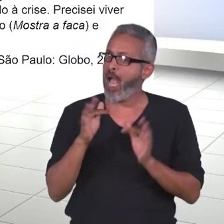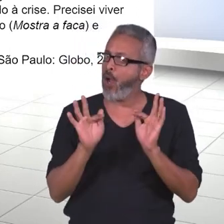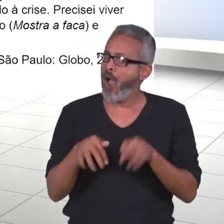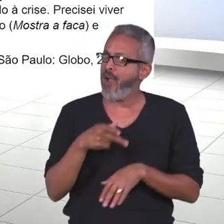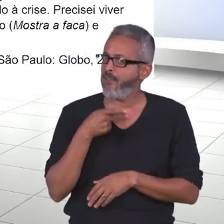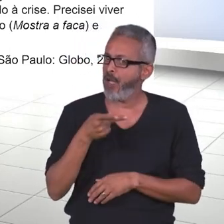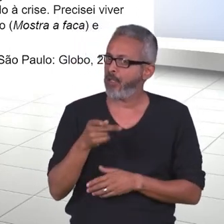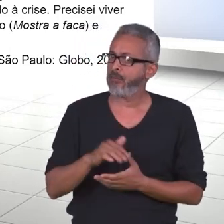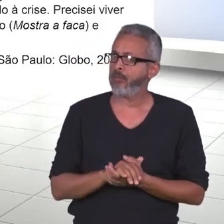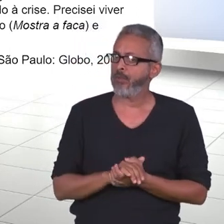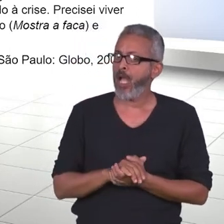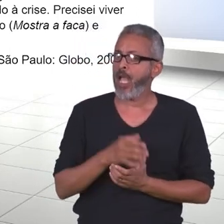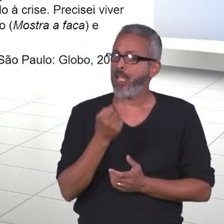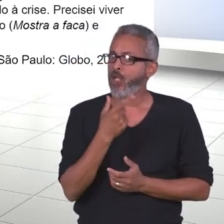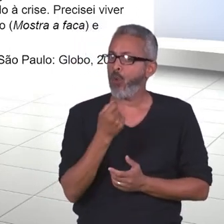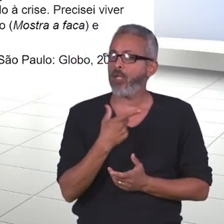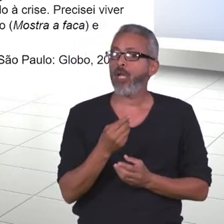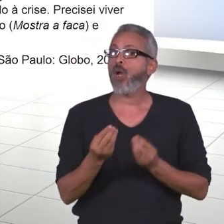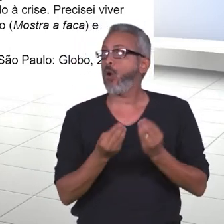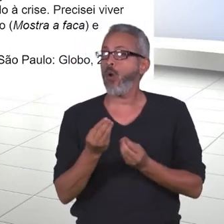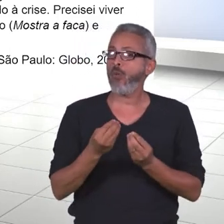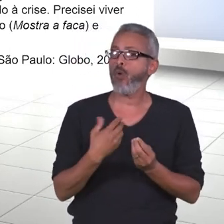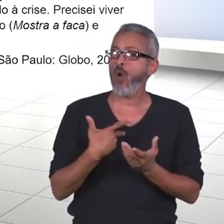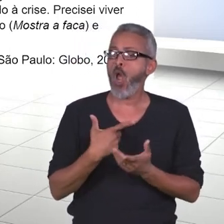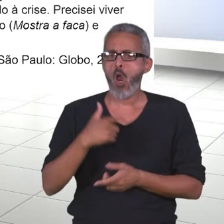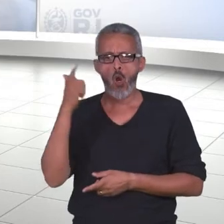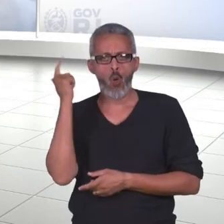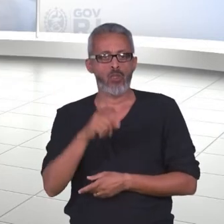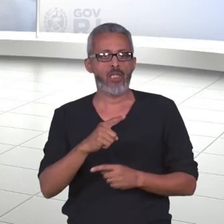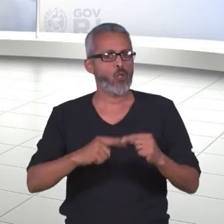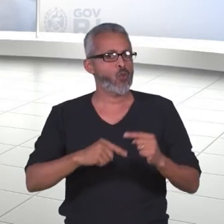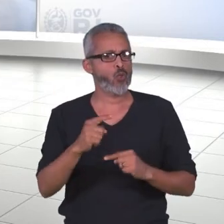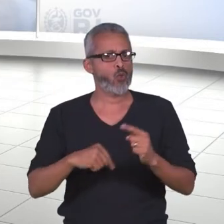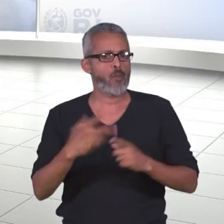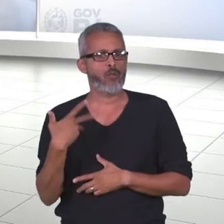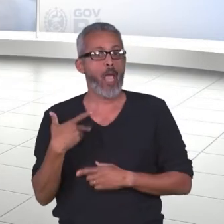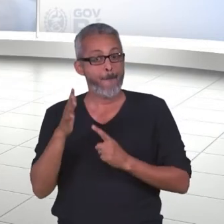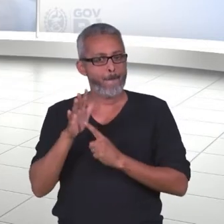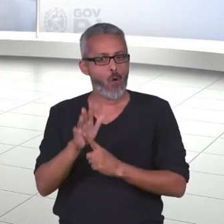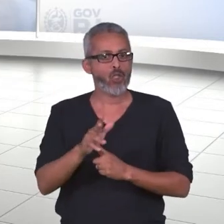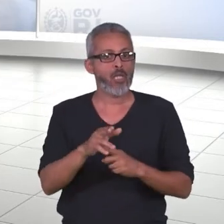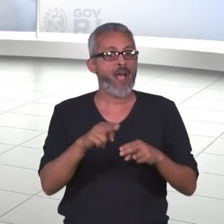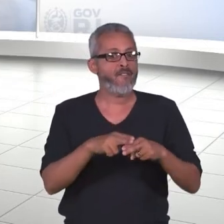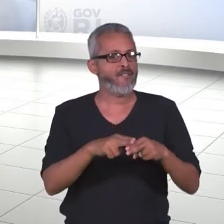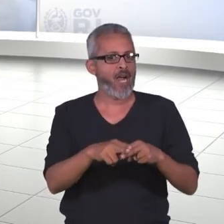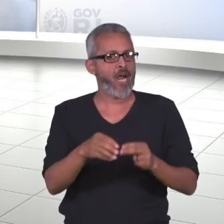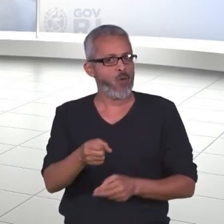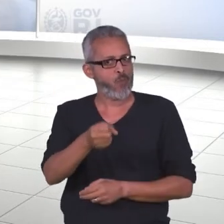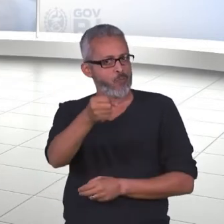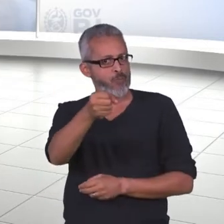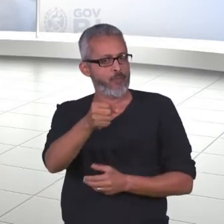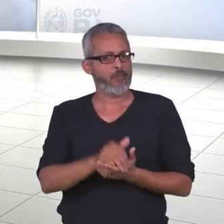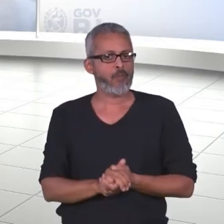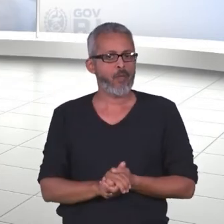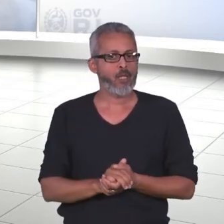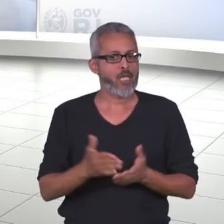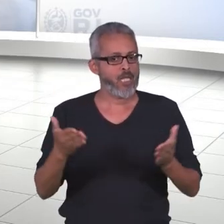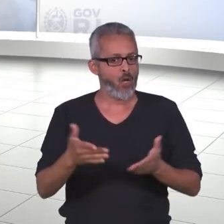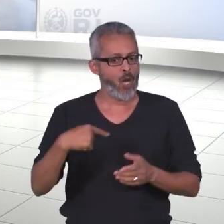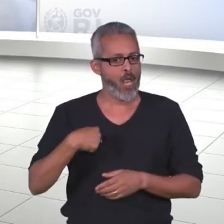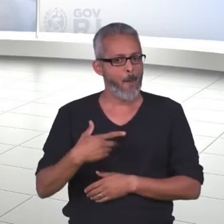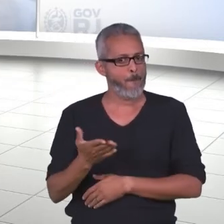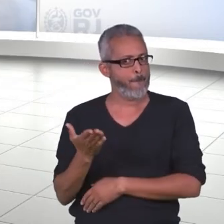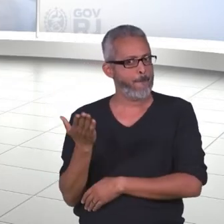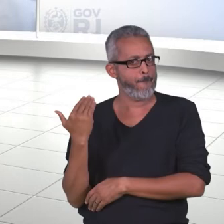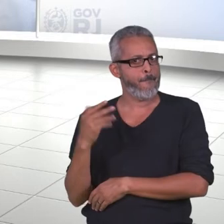futurista-passadista. Bom, depois de toda essa revisão, análise e reflexão, acho que já